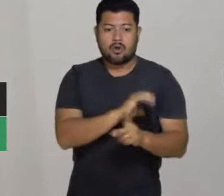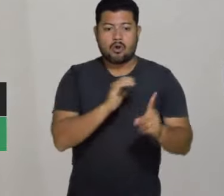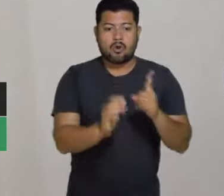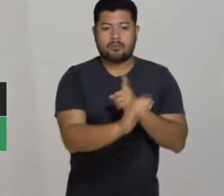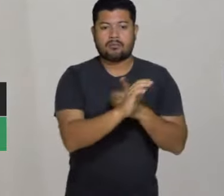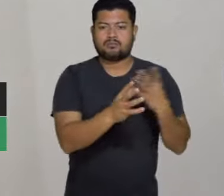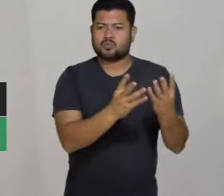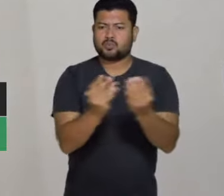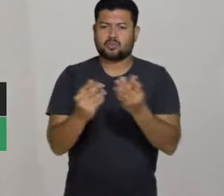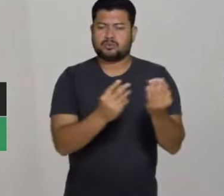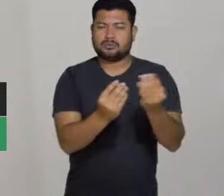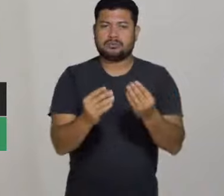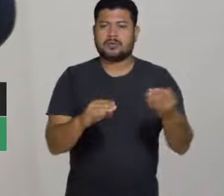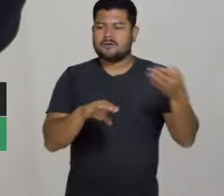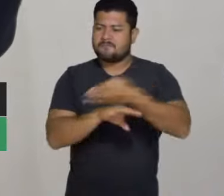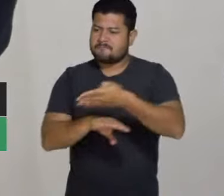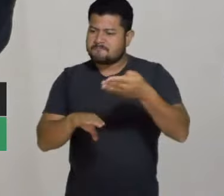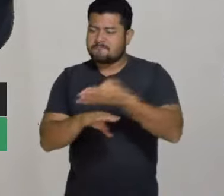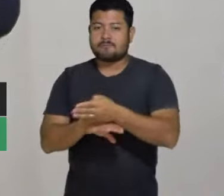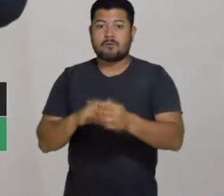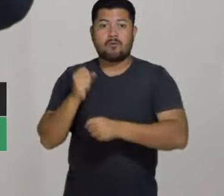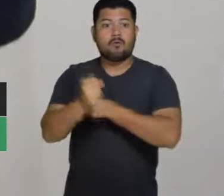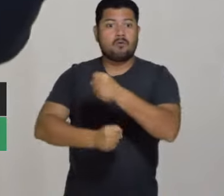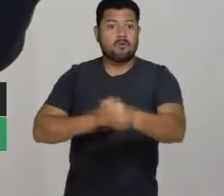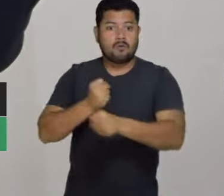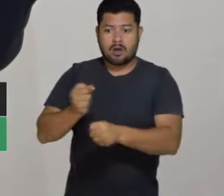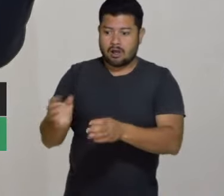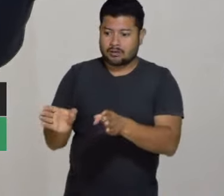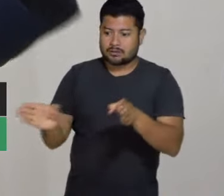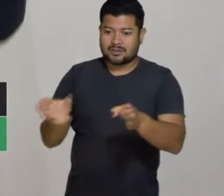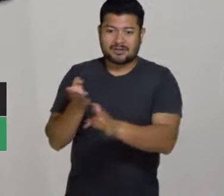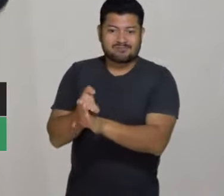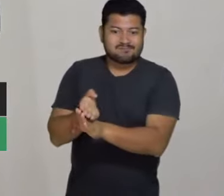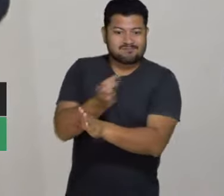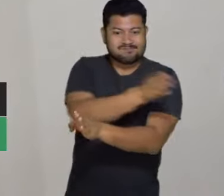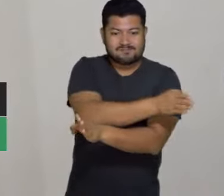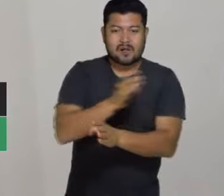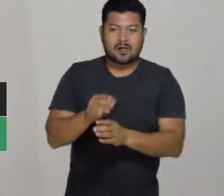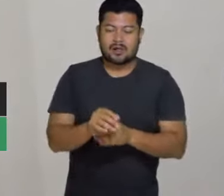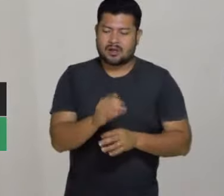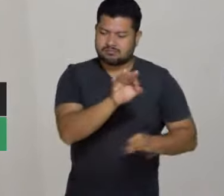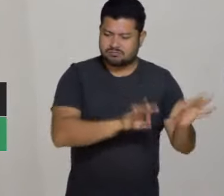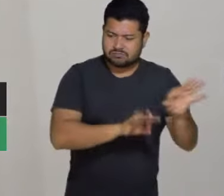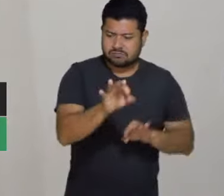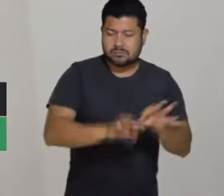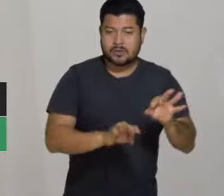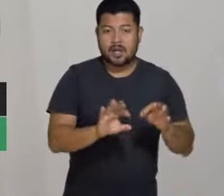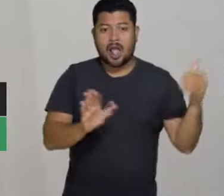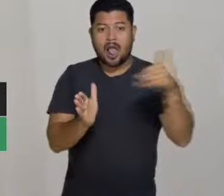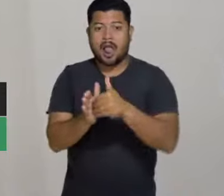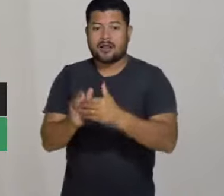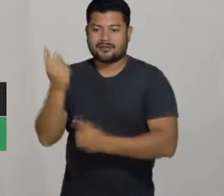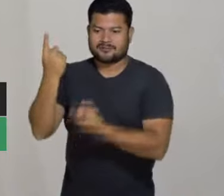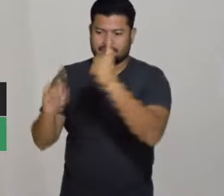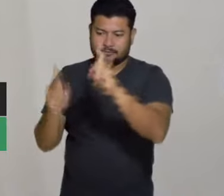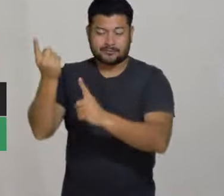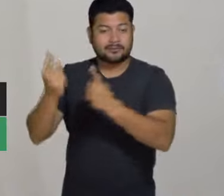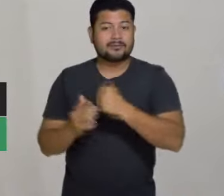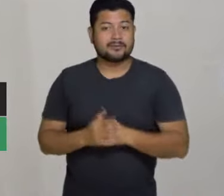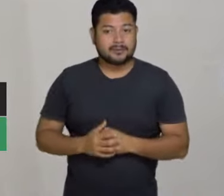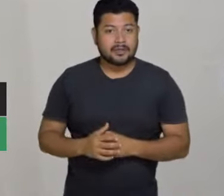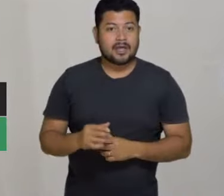comunidades se envolvem o ano inteiro com a produção do carnaval. E é também uma geração de trabalho, emprego e renda, pelo desenvolvimento